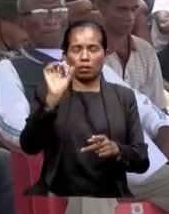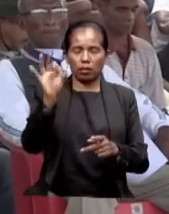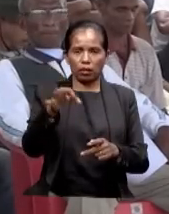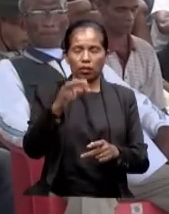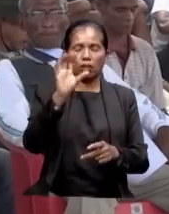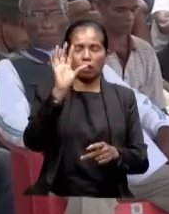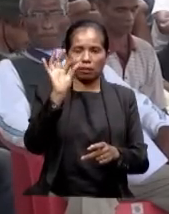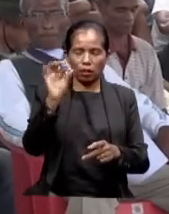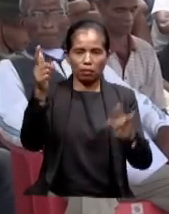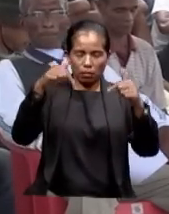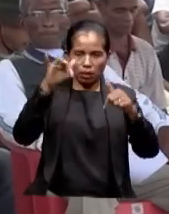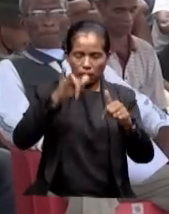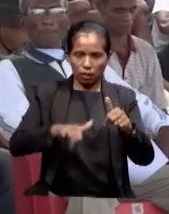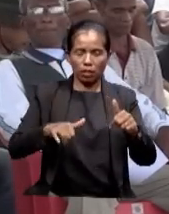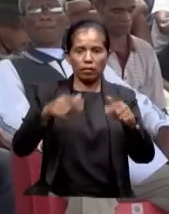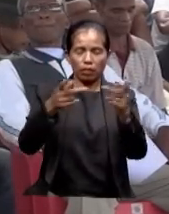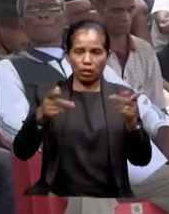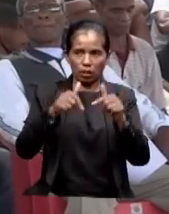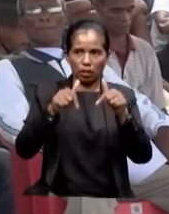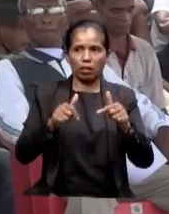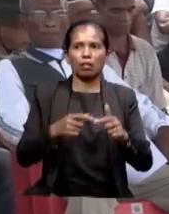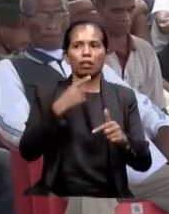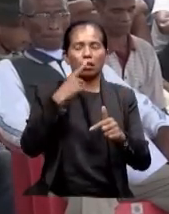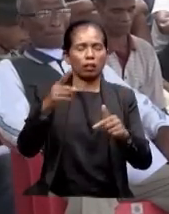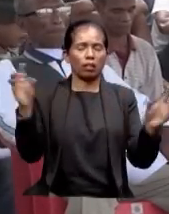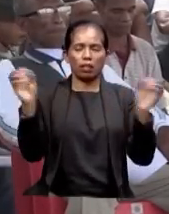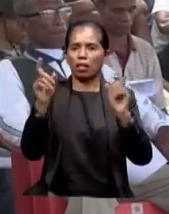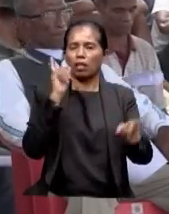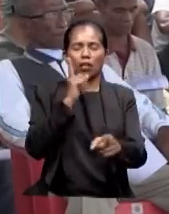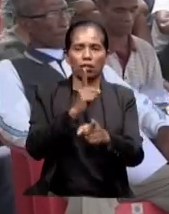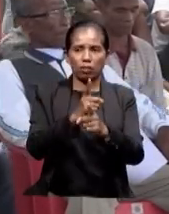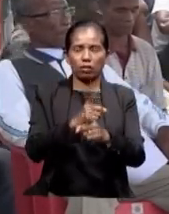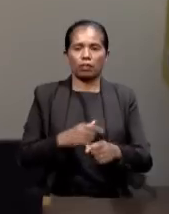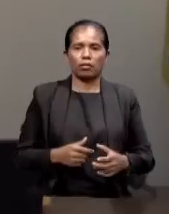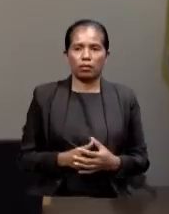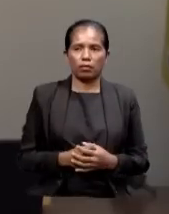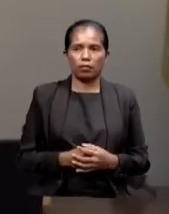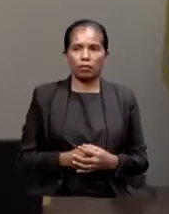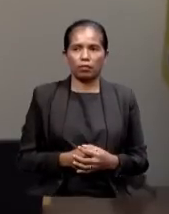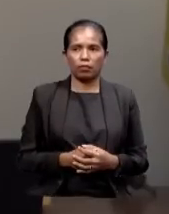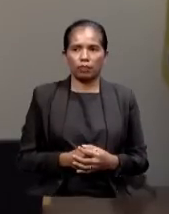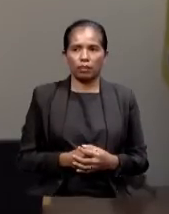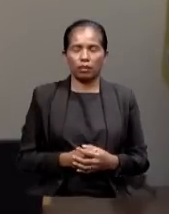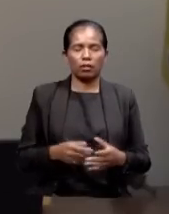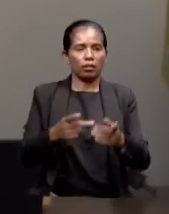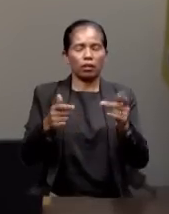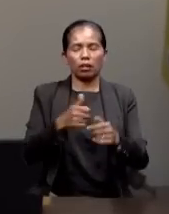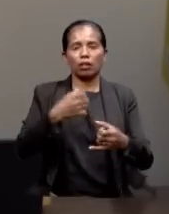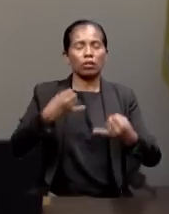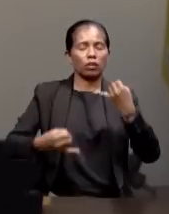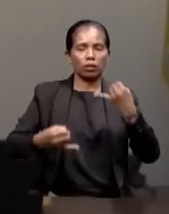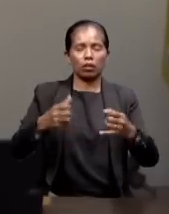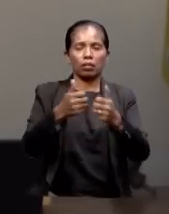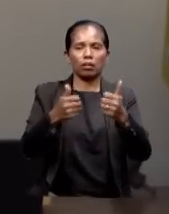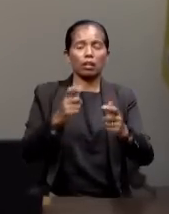2009, mas com ela René. Nia boa tira nebe, lalos, tio, camaradas companheiros. Ia parte seluk juiz administrador